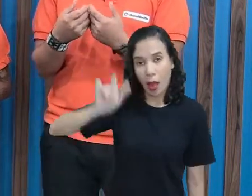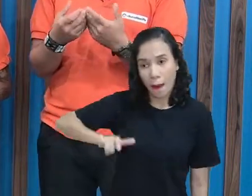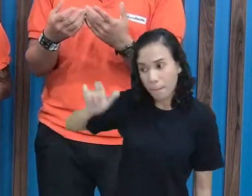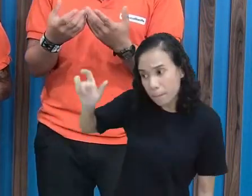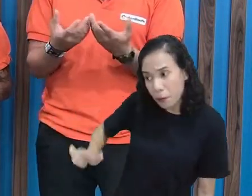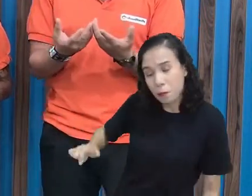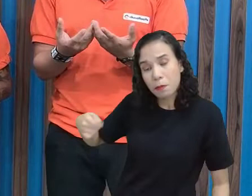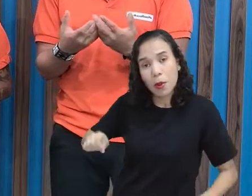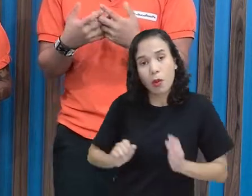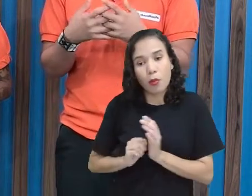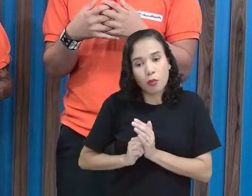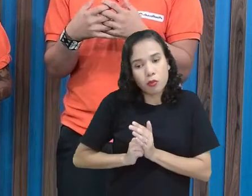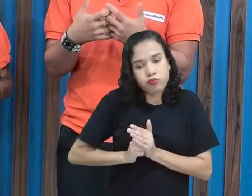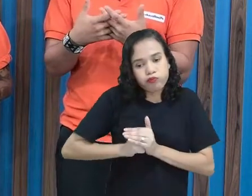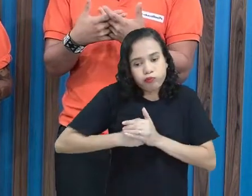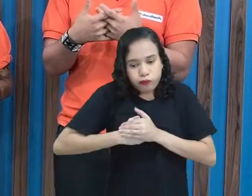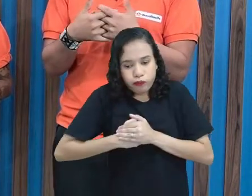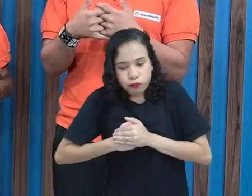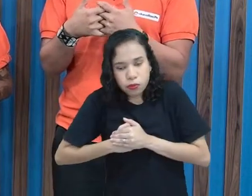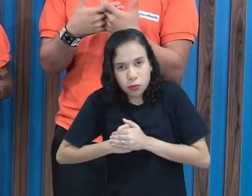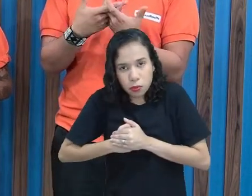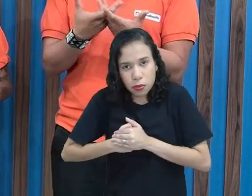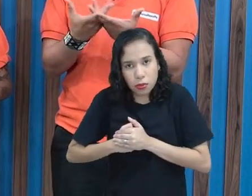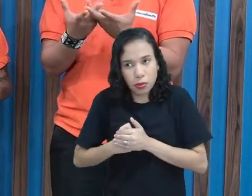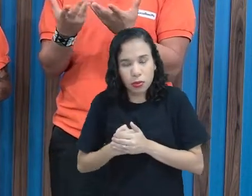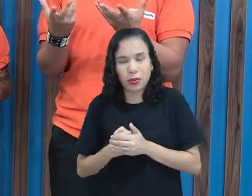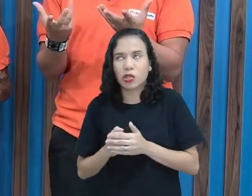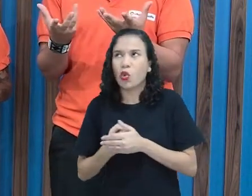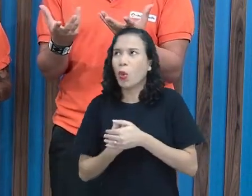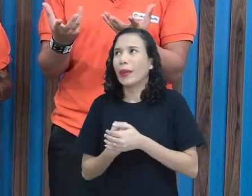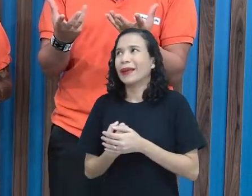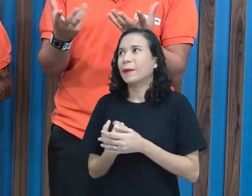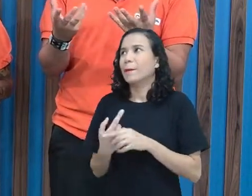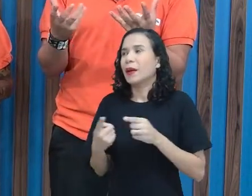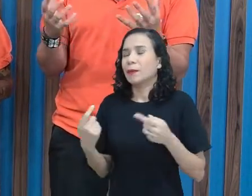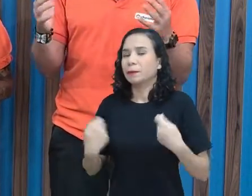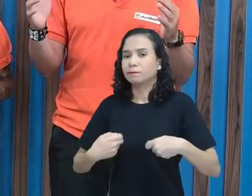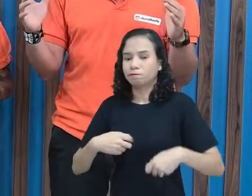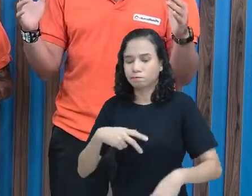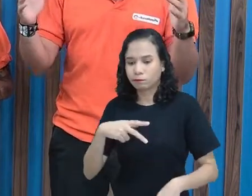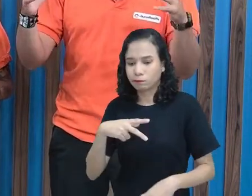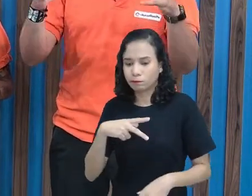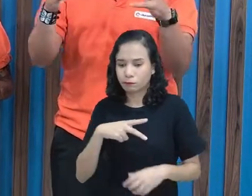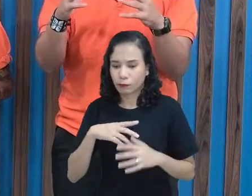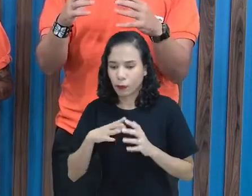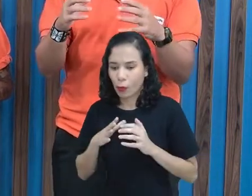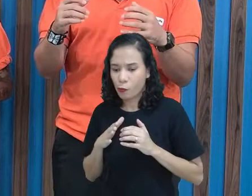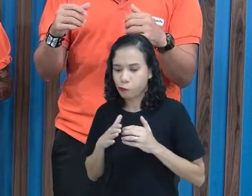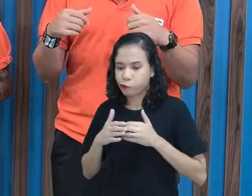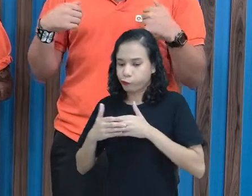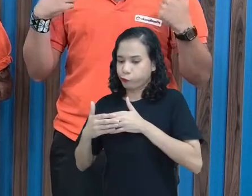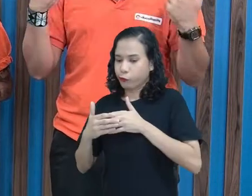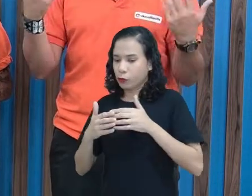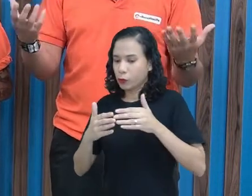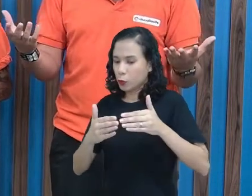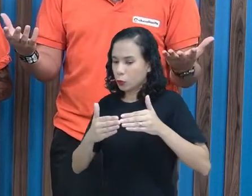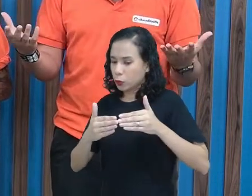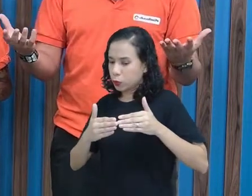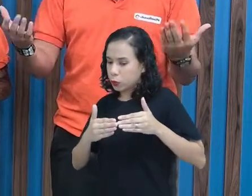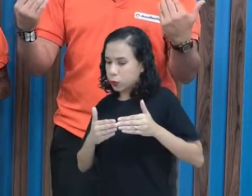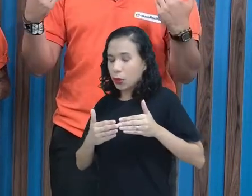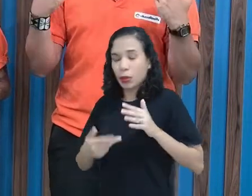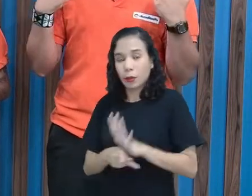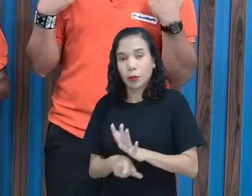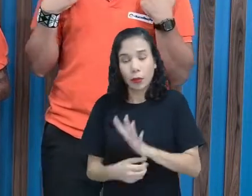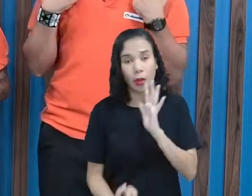elas tinham que se esconder, não vou dizer esconder, mas tinham que coibir certas manifestações